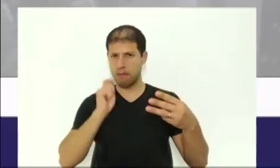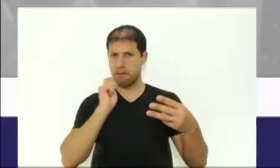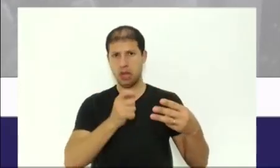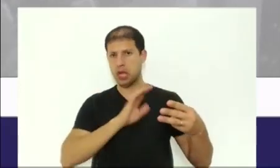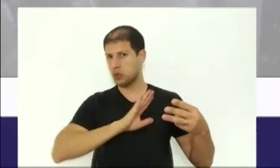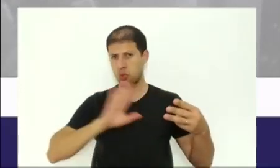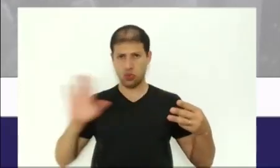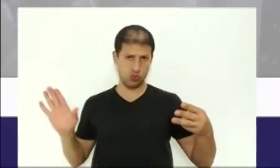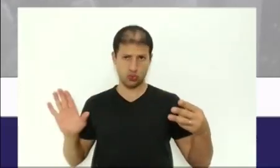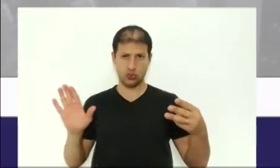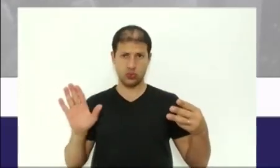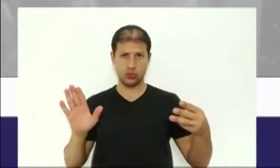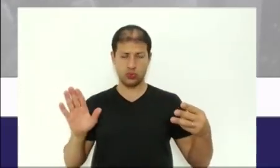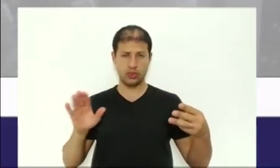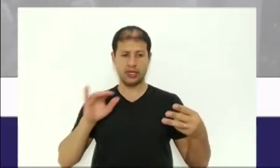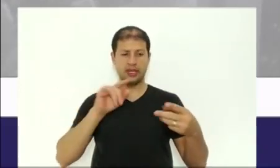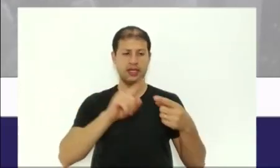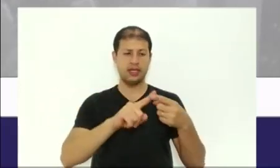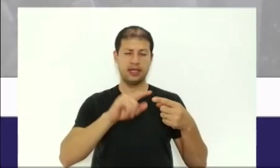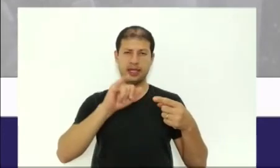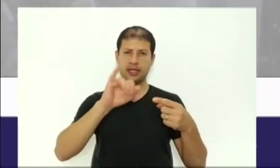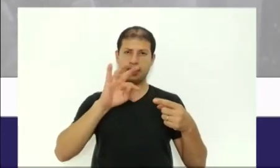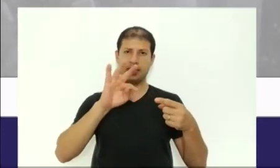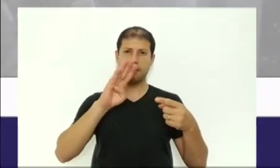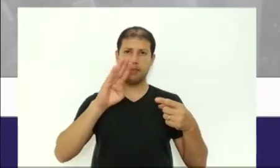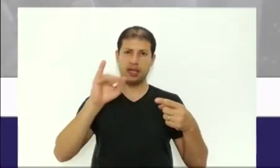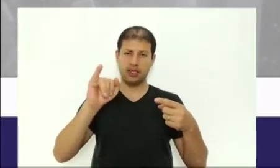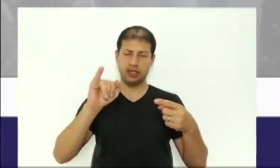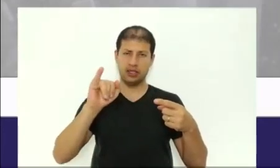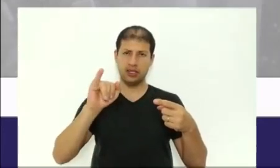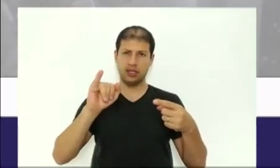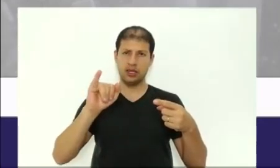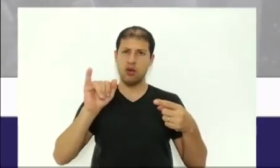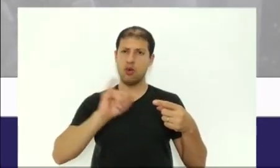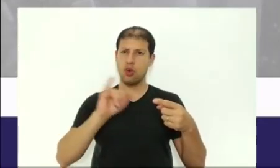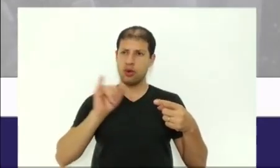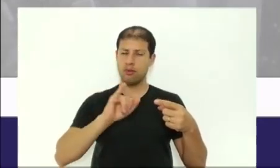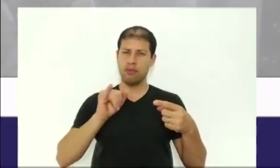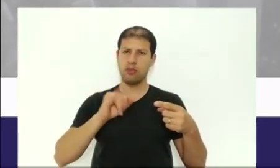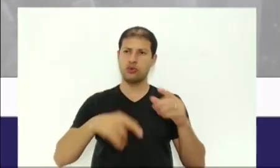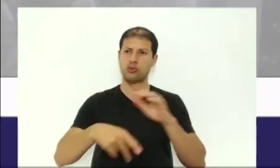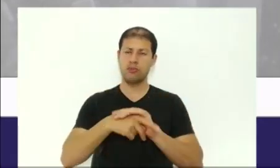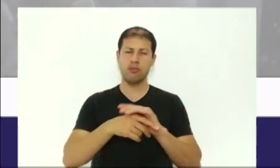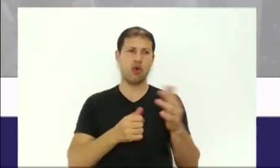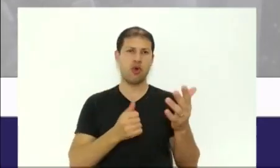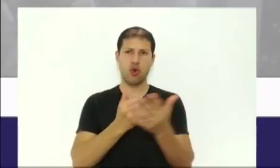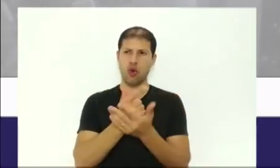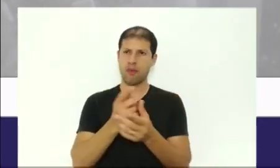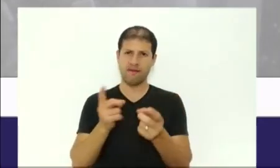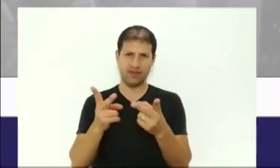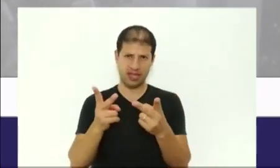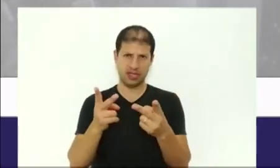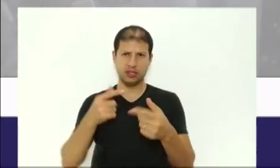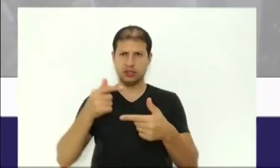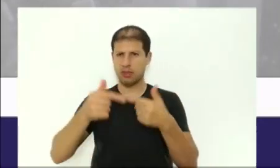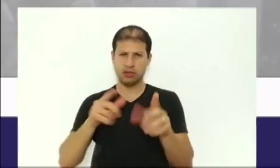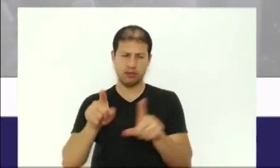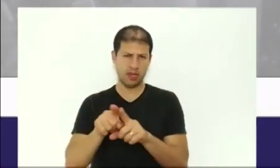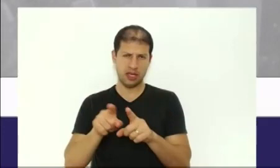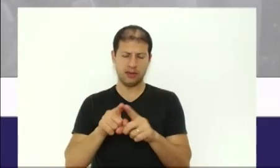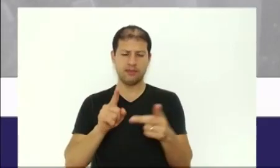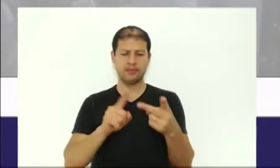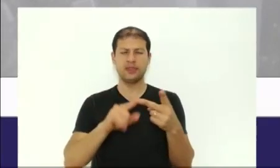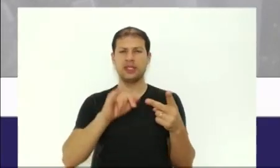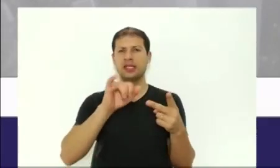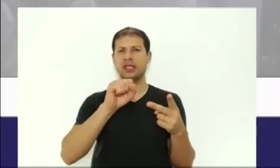do ITBI, que é os impostos de transmissão de bens e serviços, o ISSQN, que